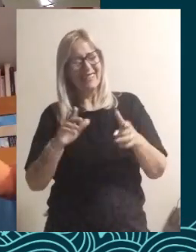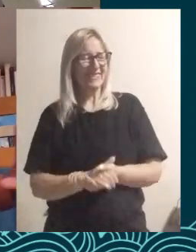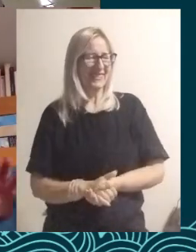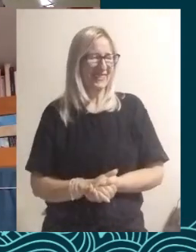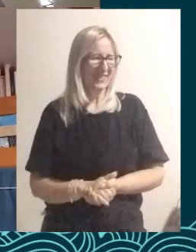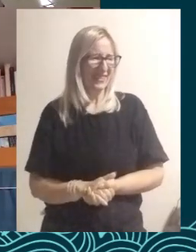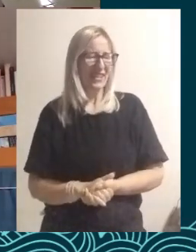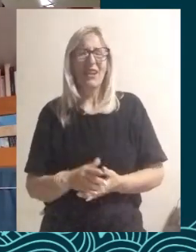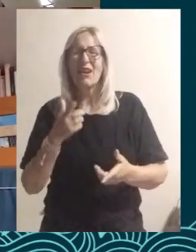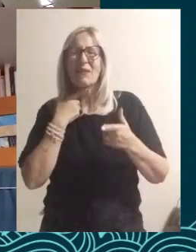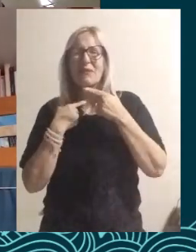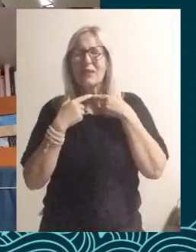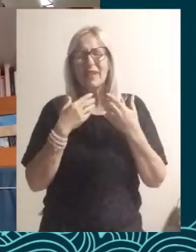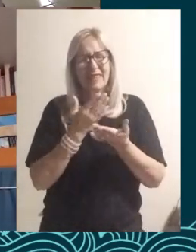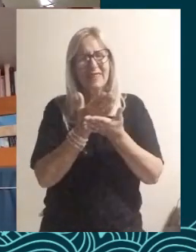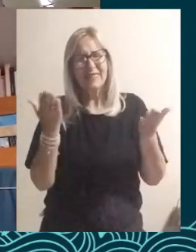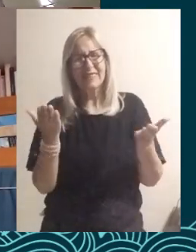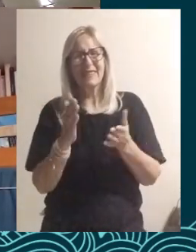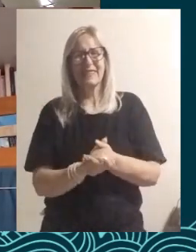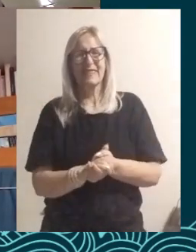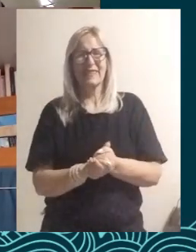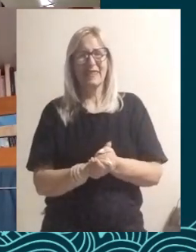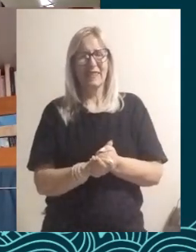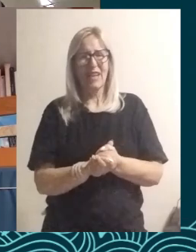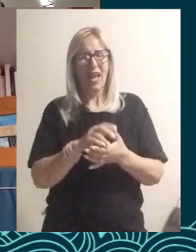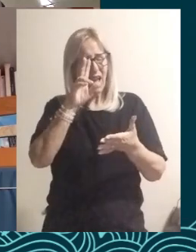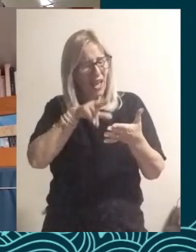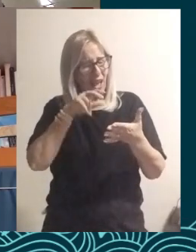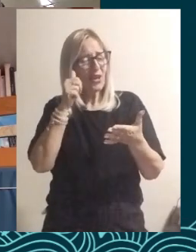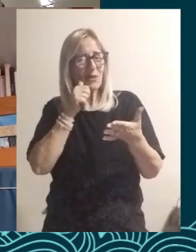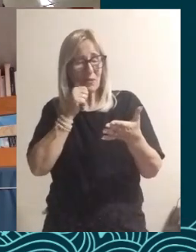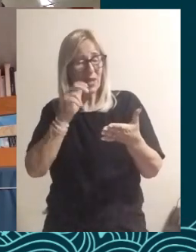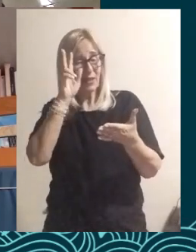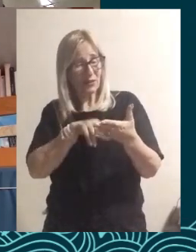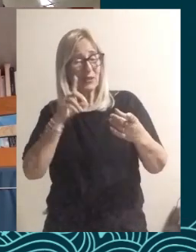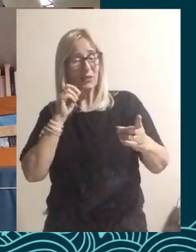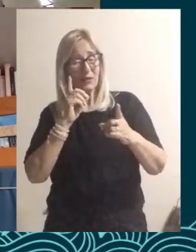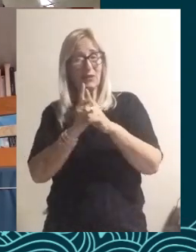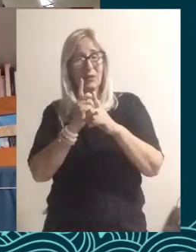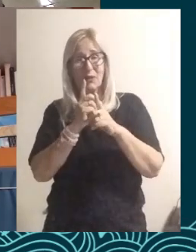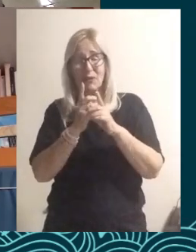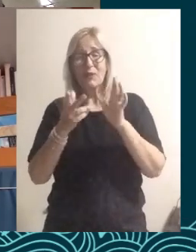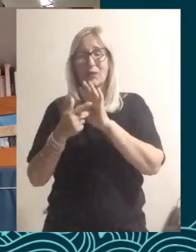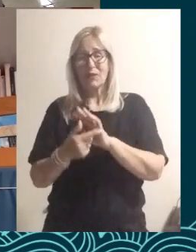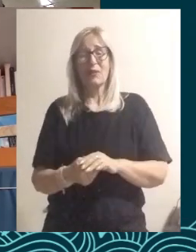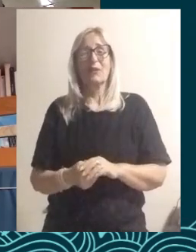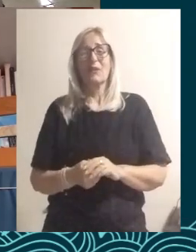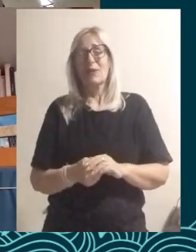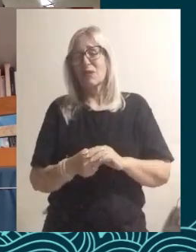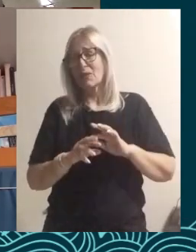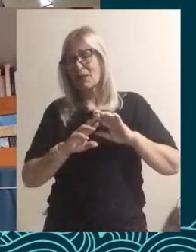experiências de vidas diferentes. Então, eu desejo que as leitoras continuem se